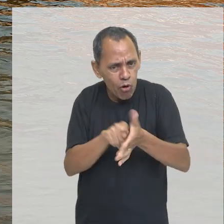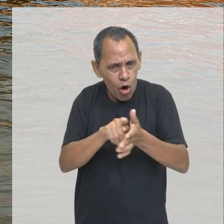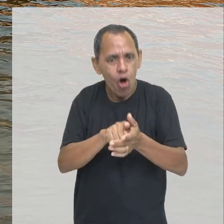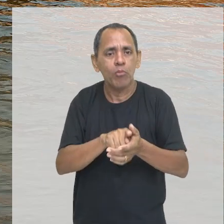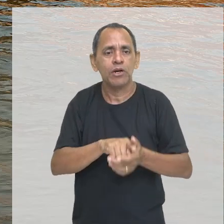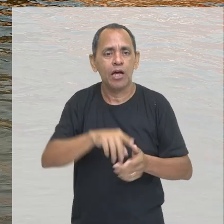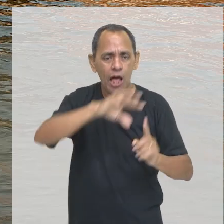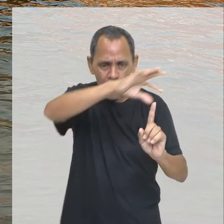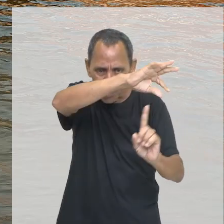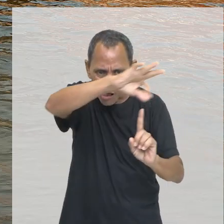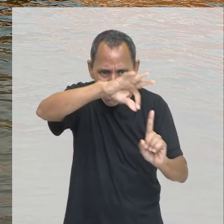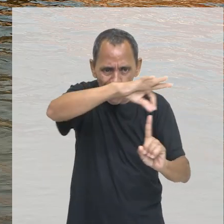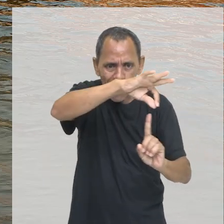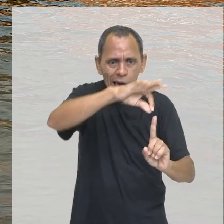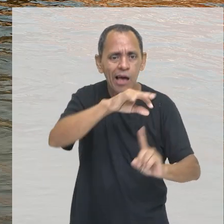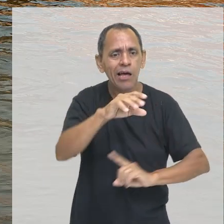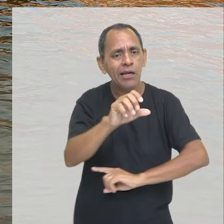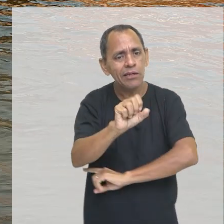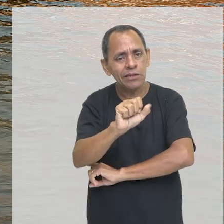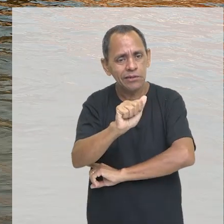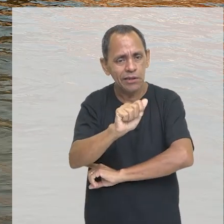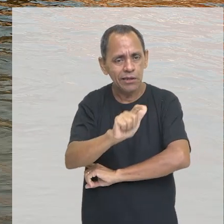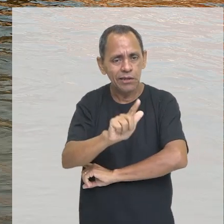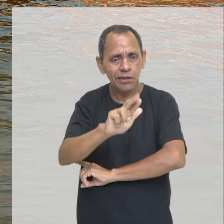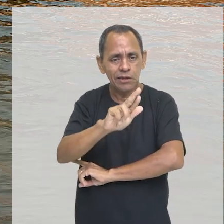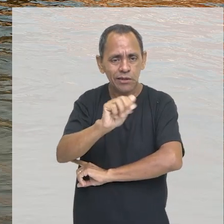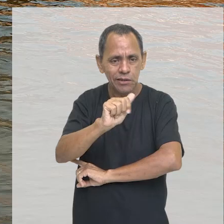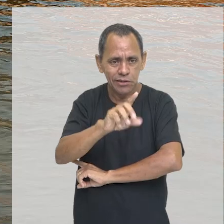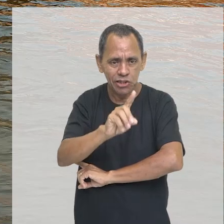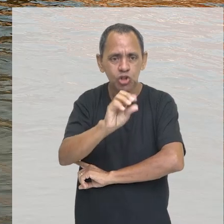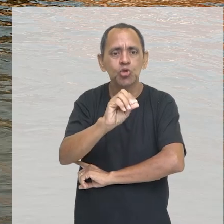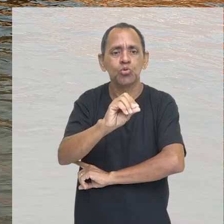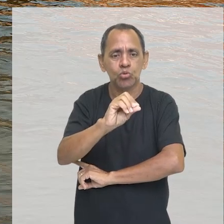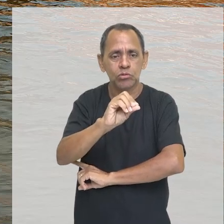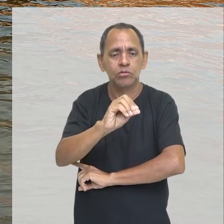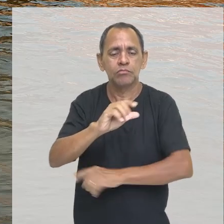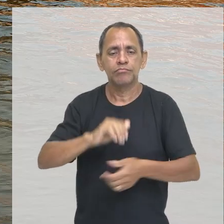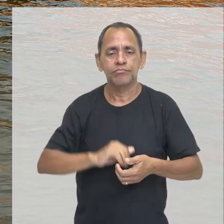vai ter o processo, né,